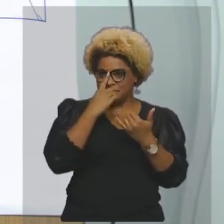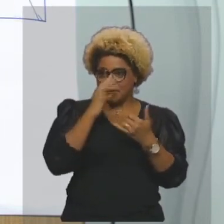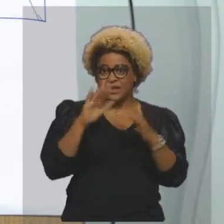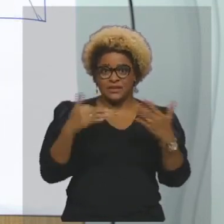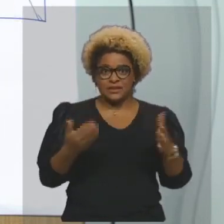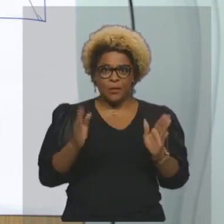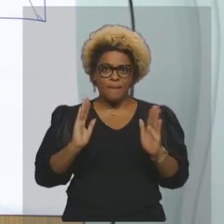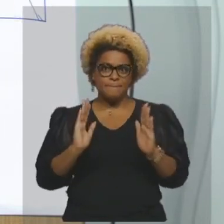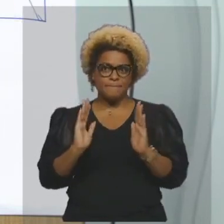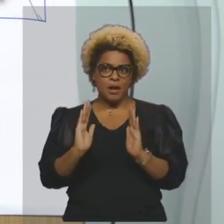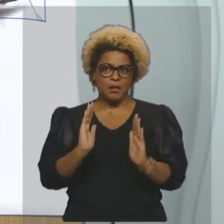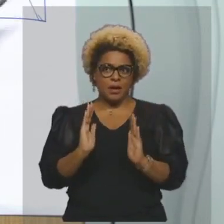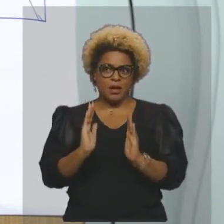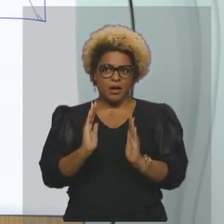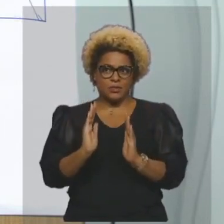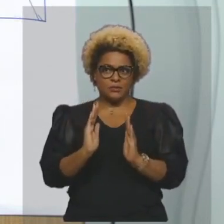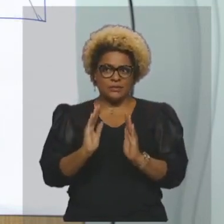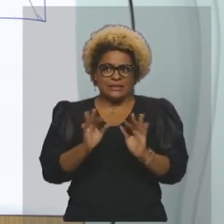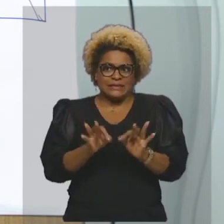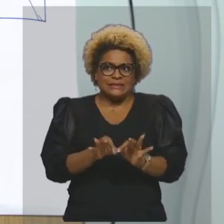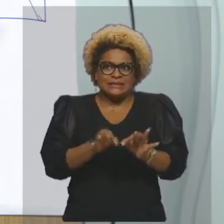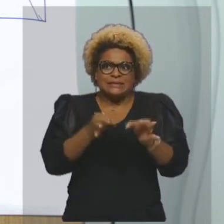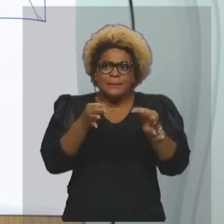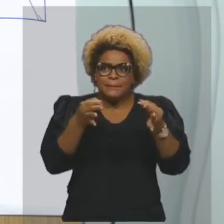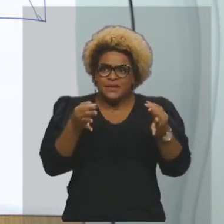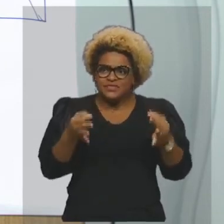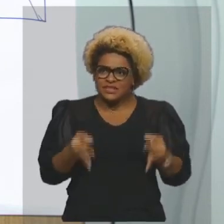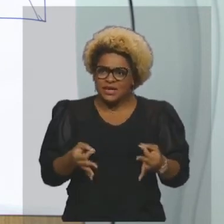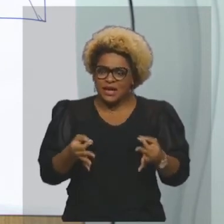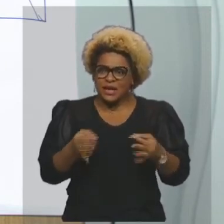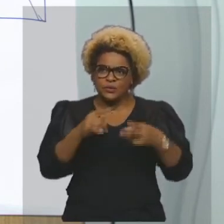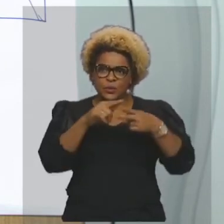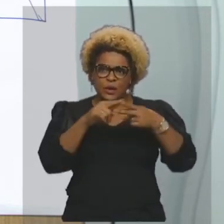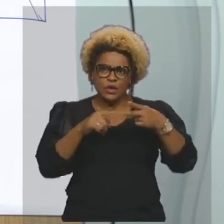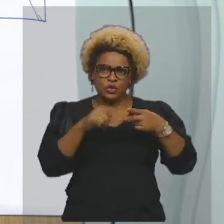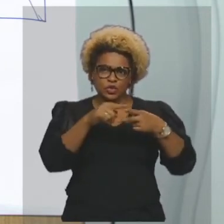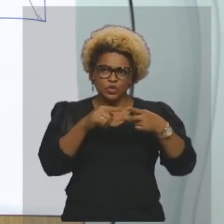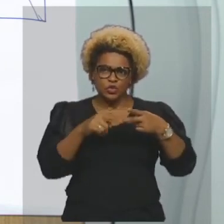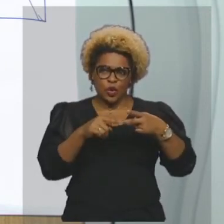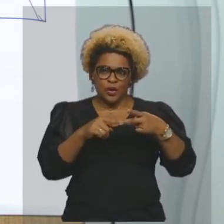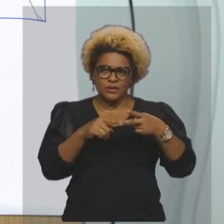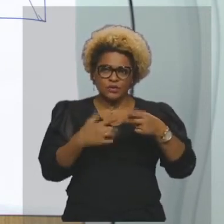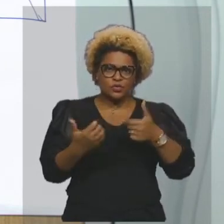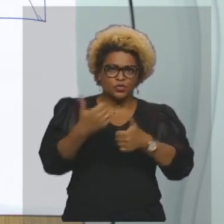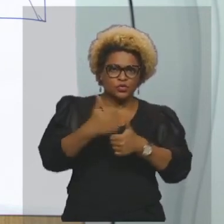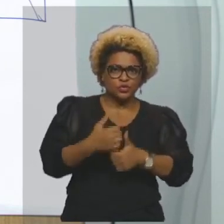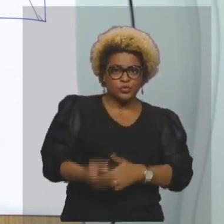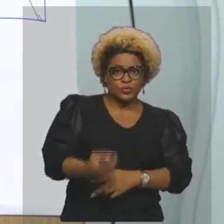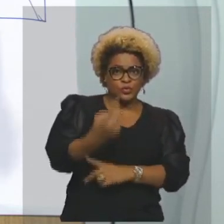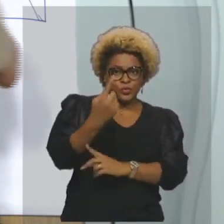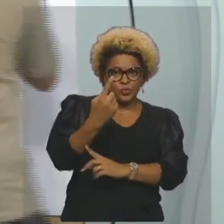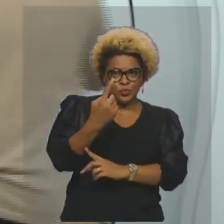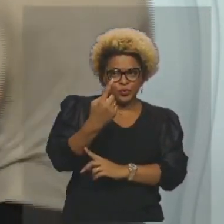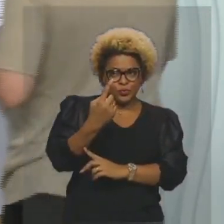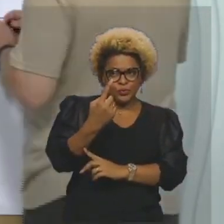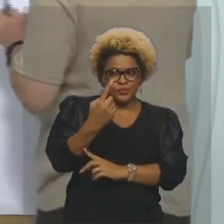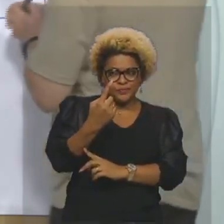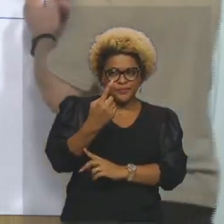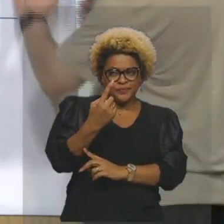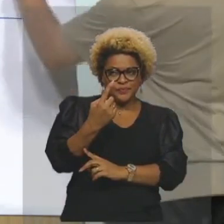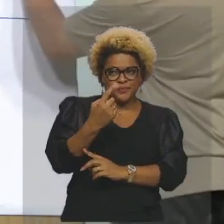paralelo. Se eu simplificar esse circuito, trocando esses 2 resistores por um, o que vai acontecer? Eu vou